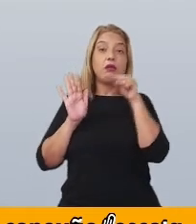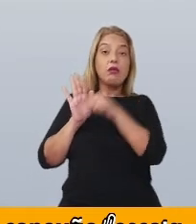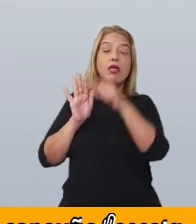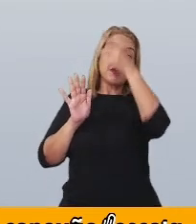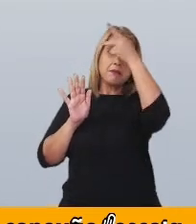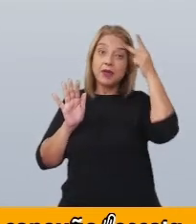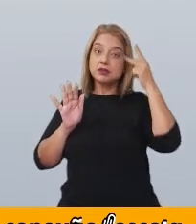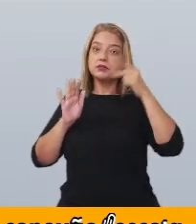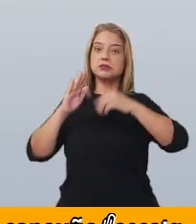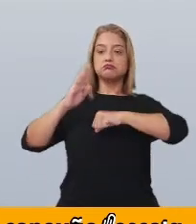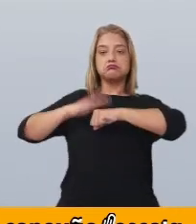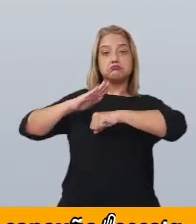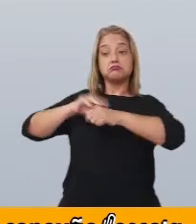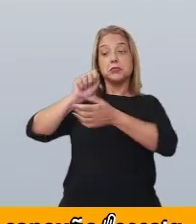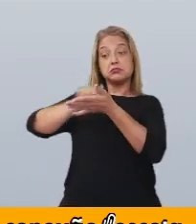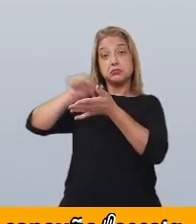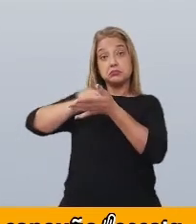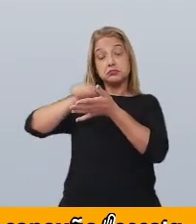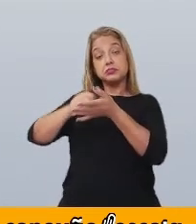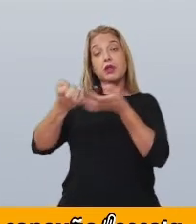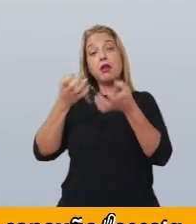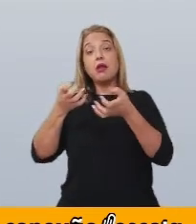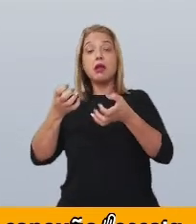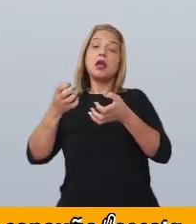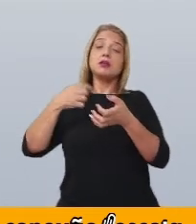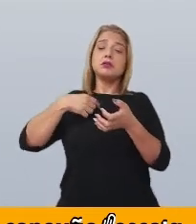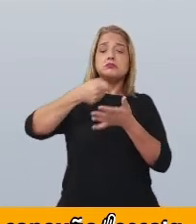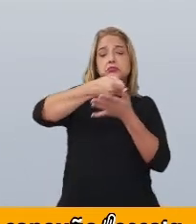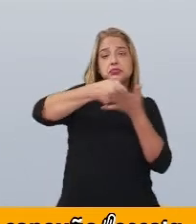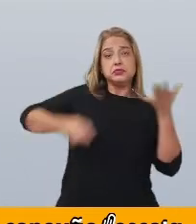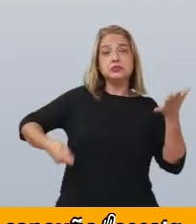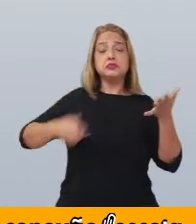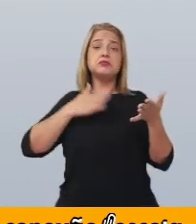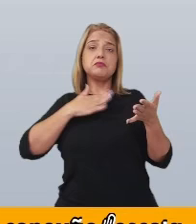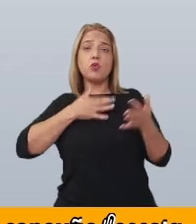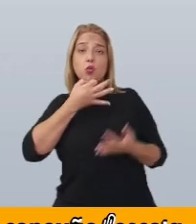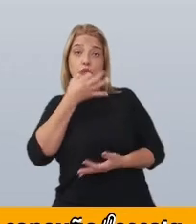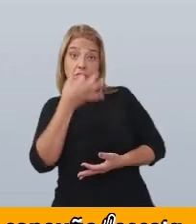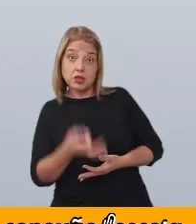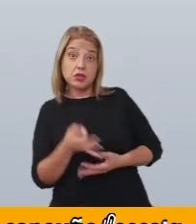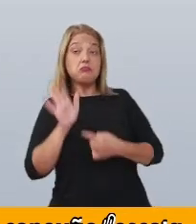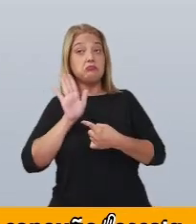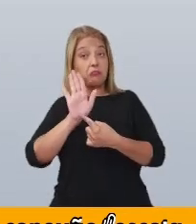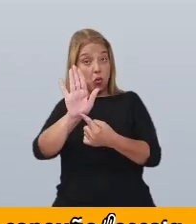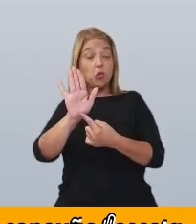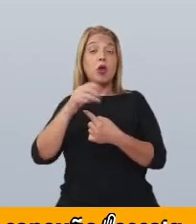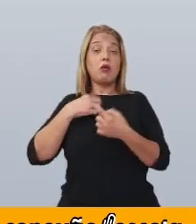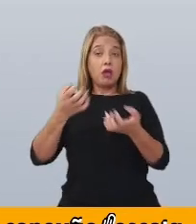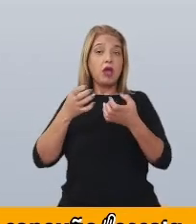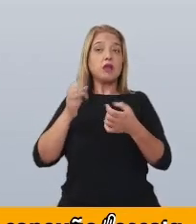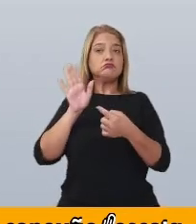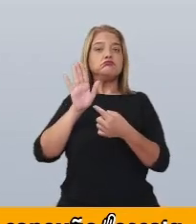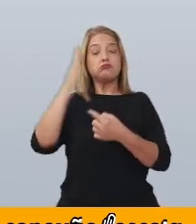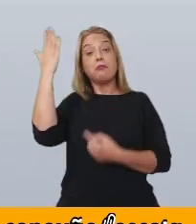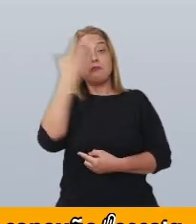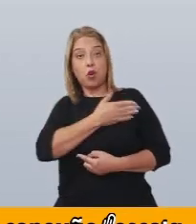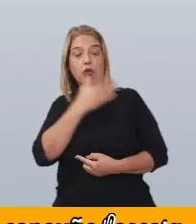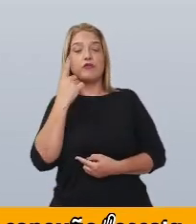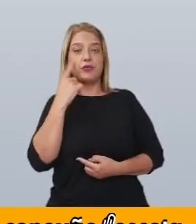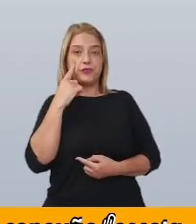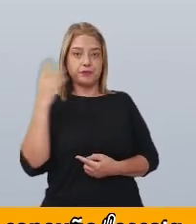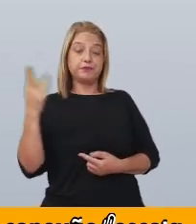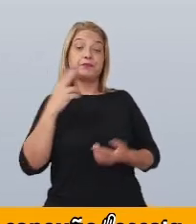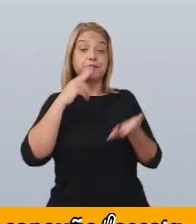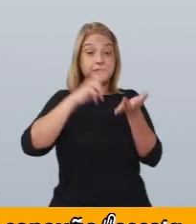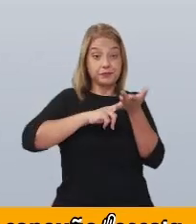ele expressa o seu ponto de vista e apresenta argumentos para comprová-lo. Vejam só, a carta de leitor